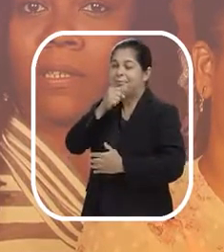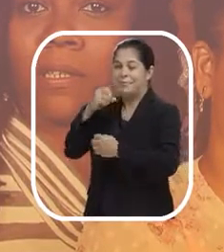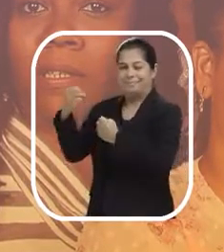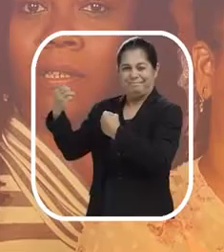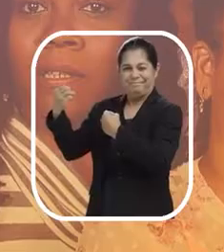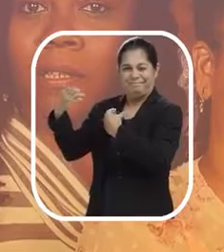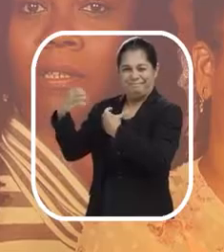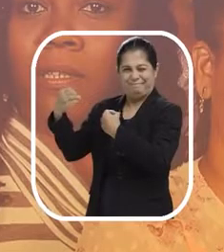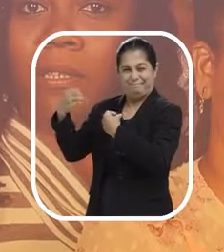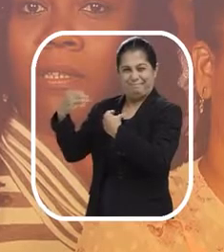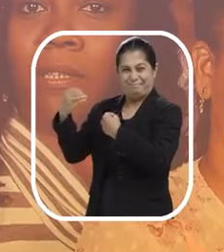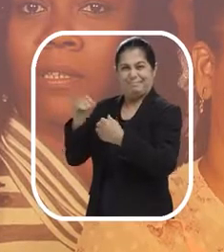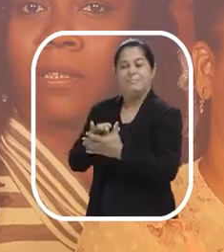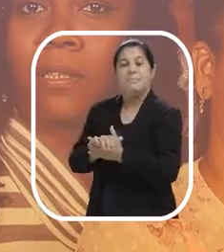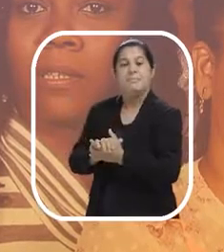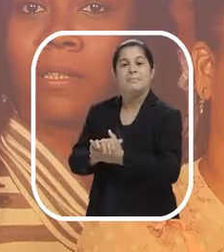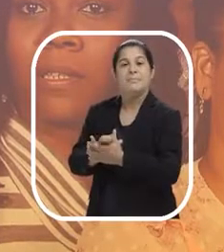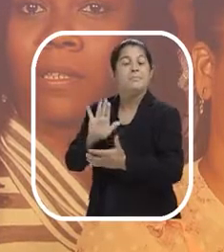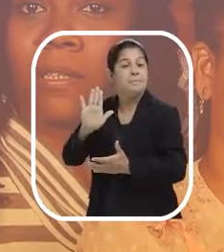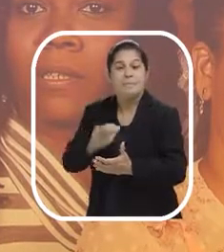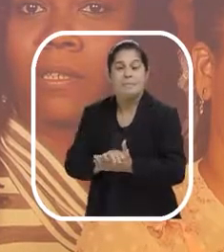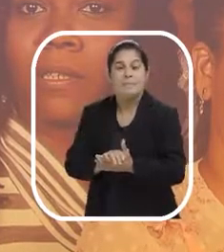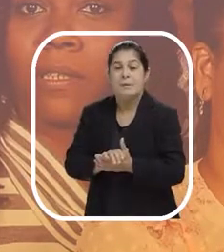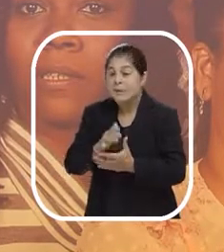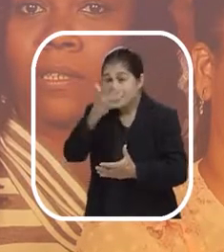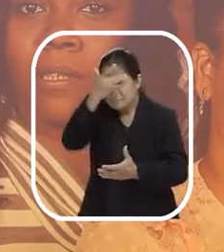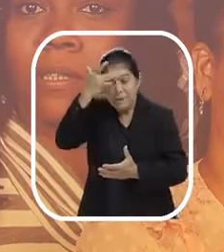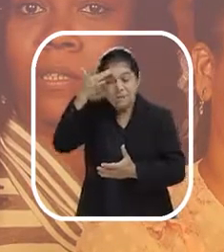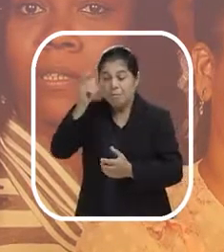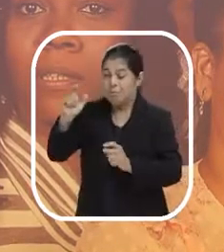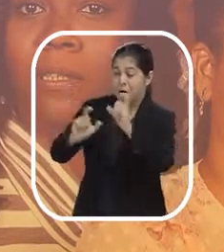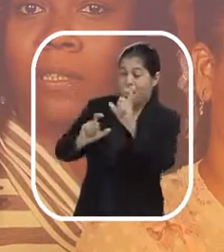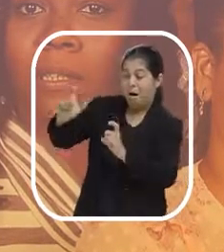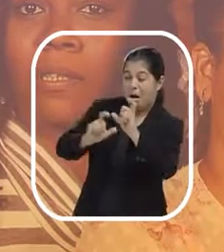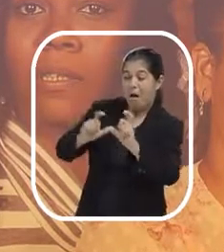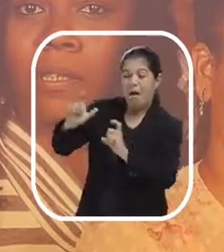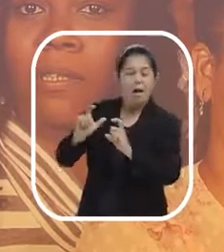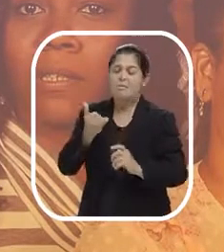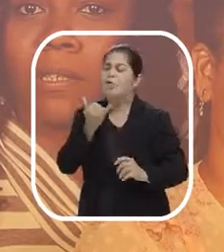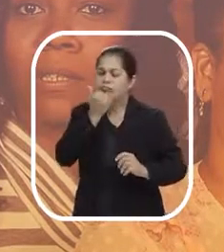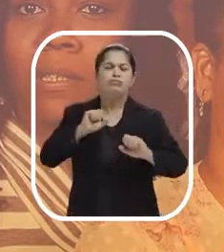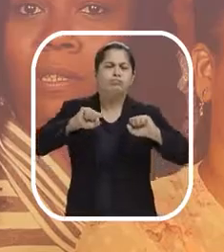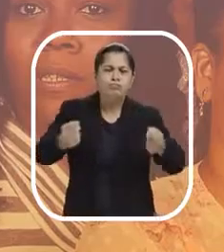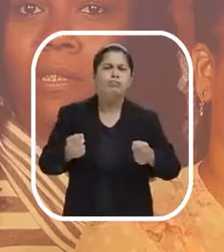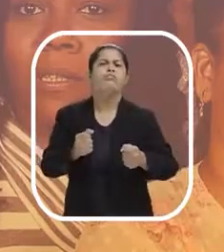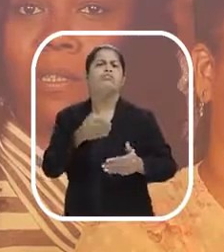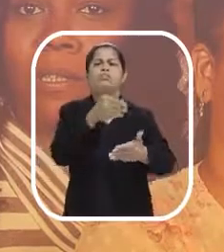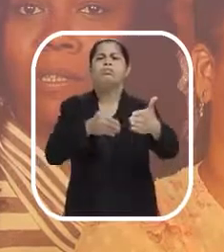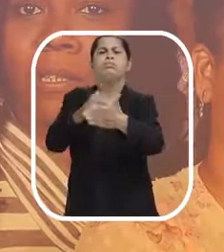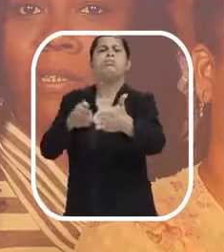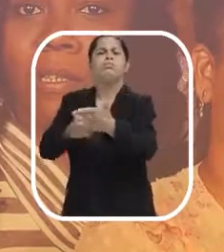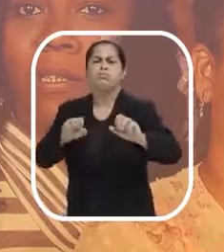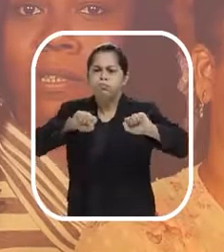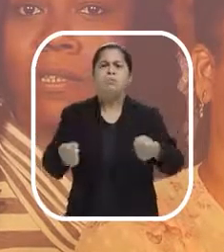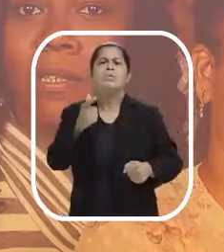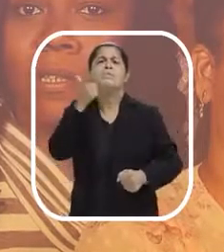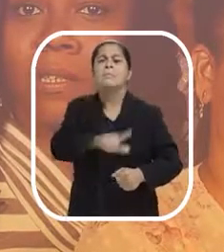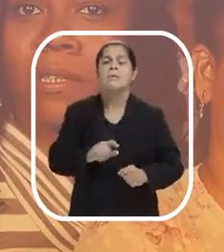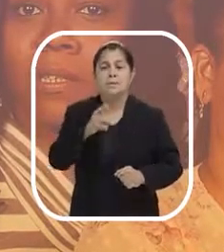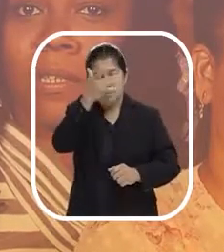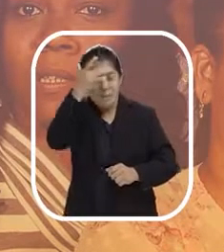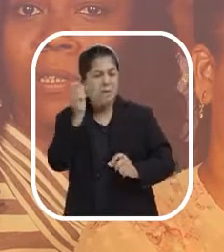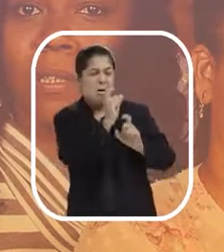pra mim e eu disse que ia fazer mestrado em serviço social na Universidade Federal. E uma determinada pessoa disse que, vindo de onde eu venho, sendo quem